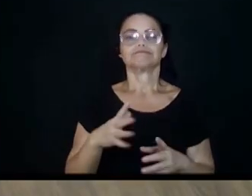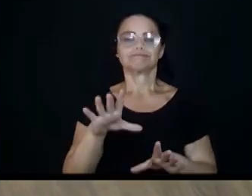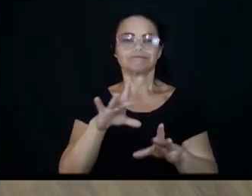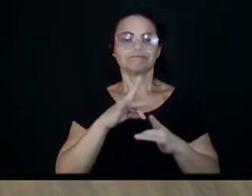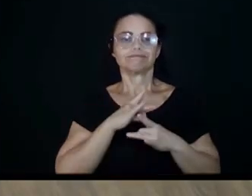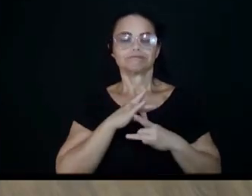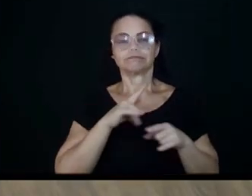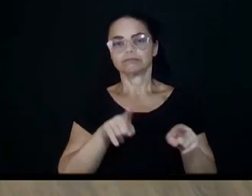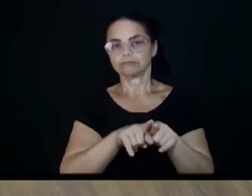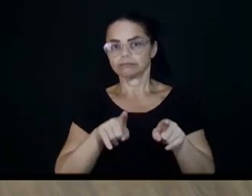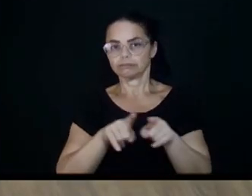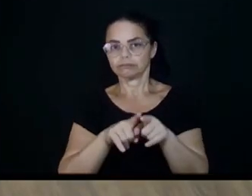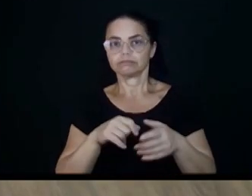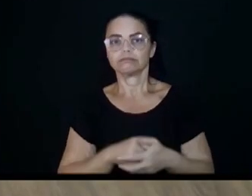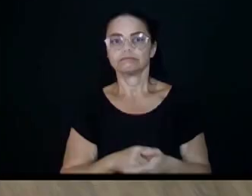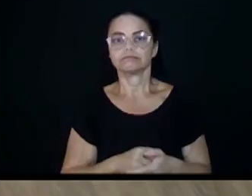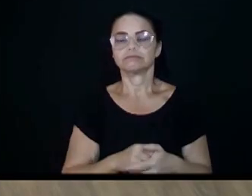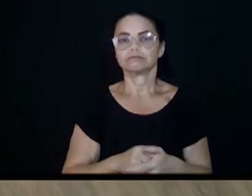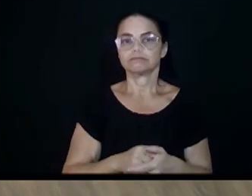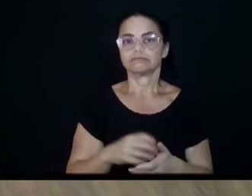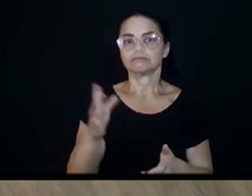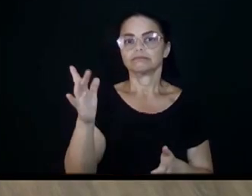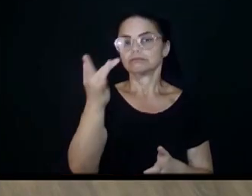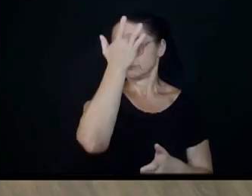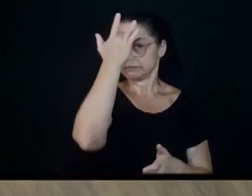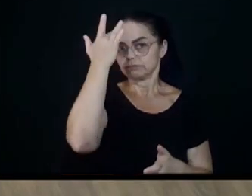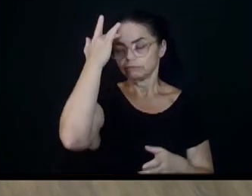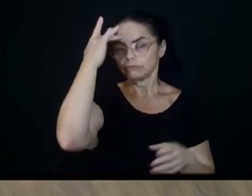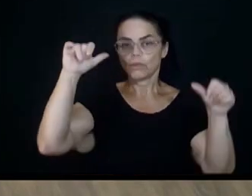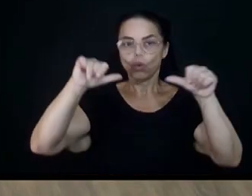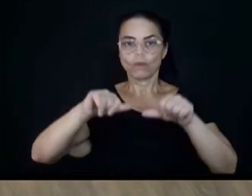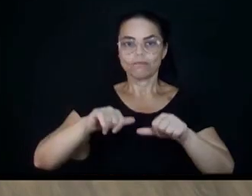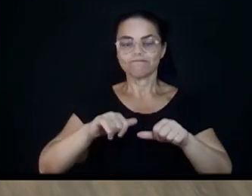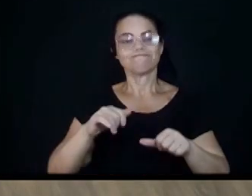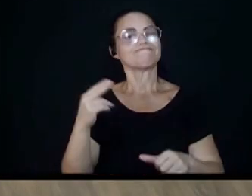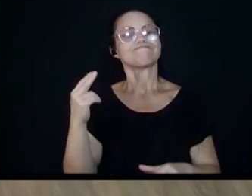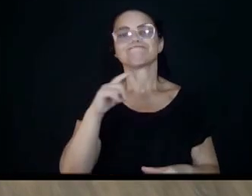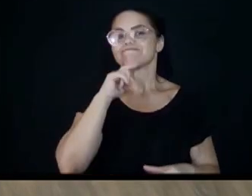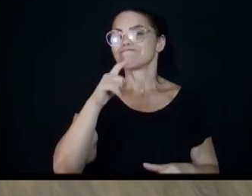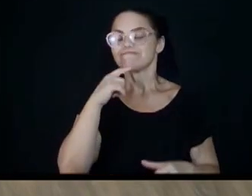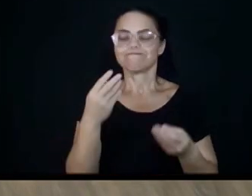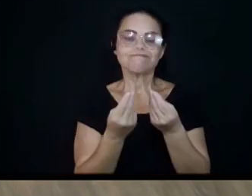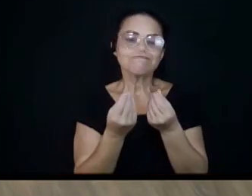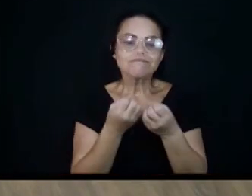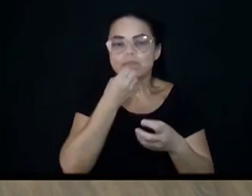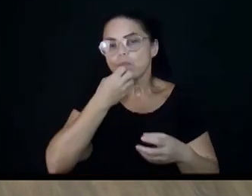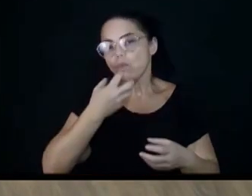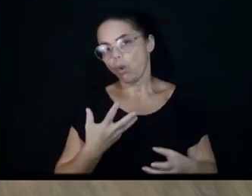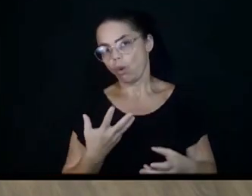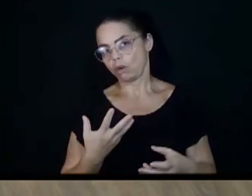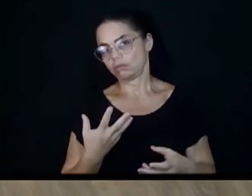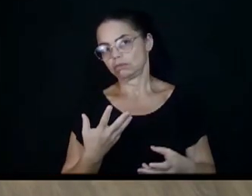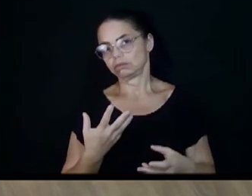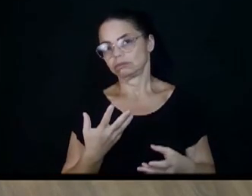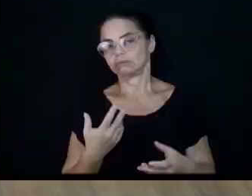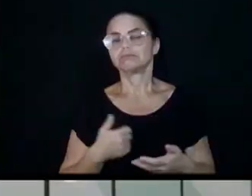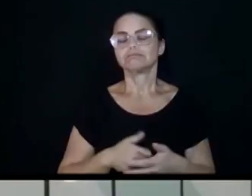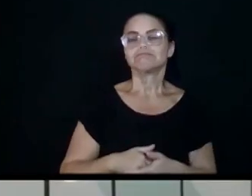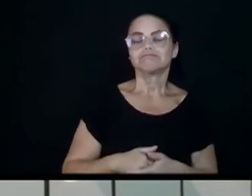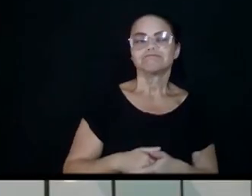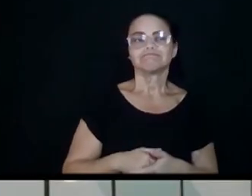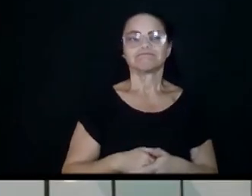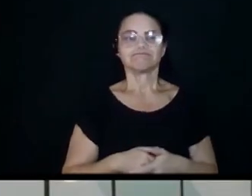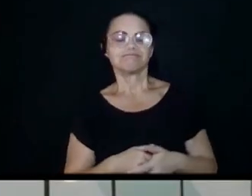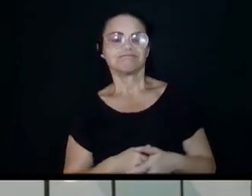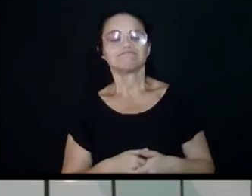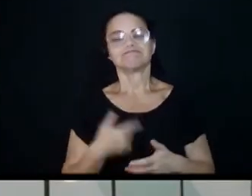talvez a saúde mental desse paciente, né, achando que ele não vai poder ter uma qualidade de vida melhor, de repente esse paciente, que ele